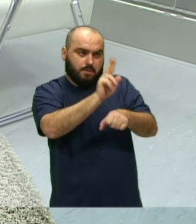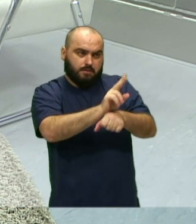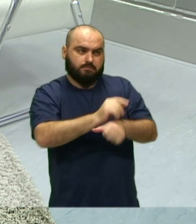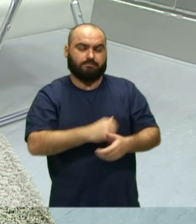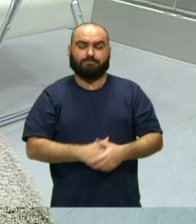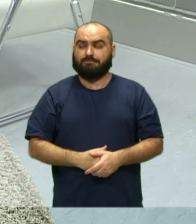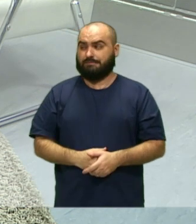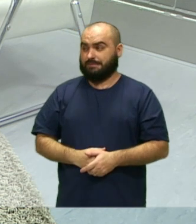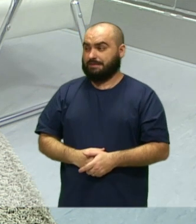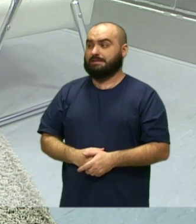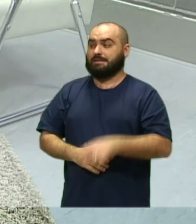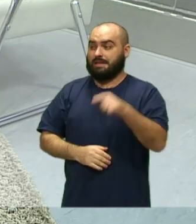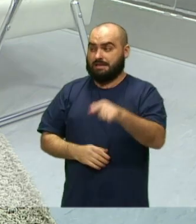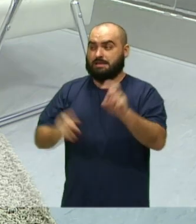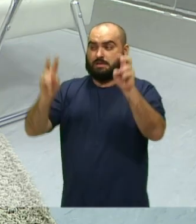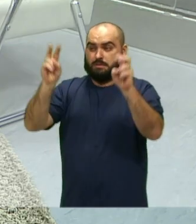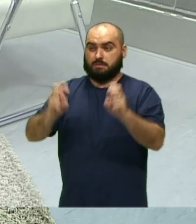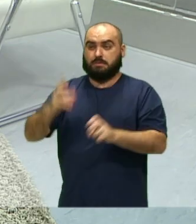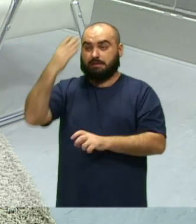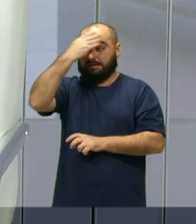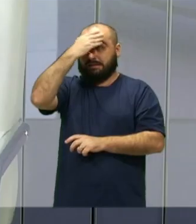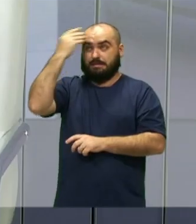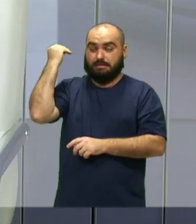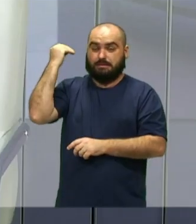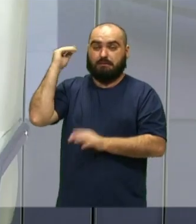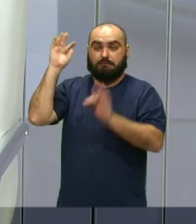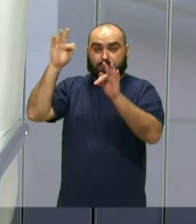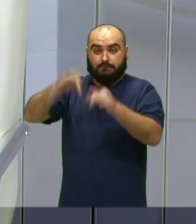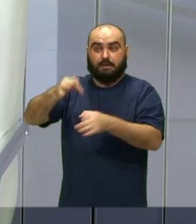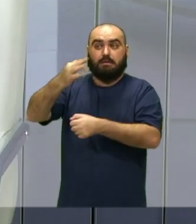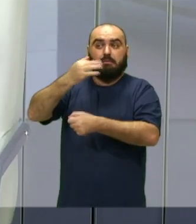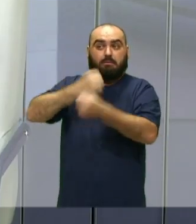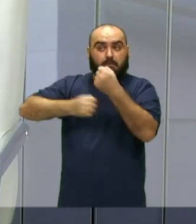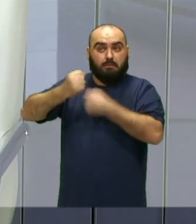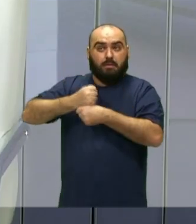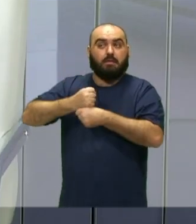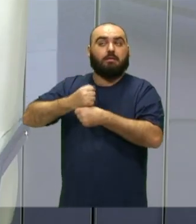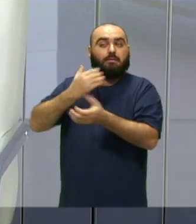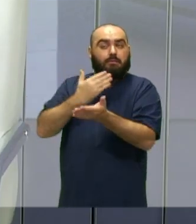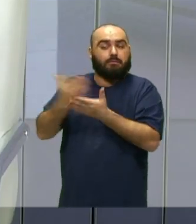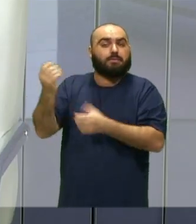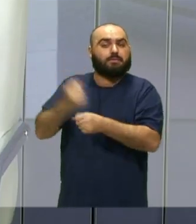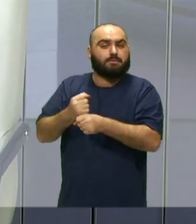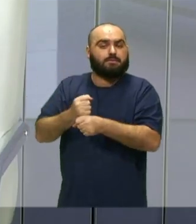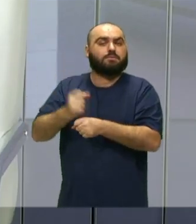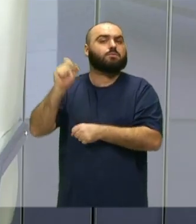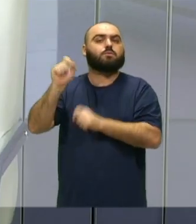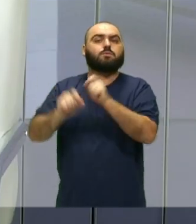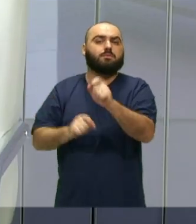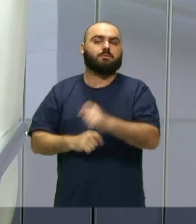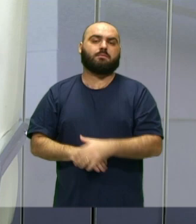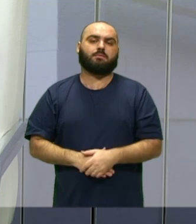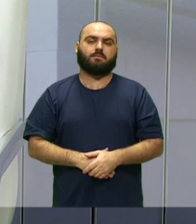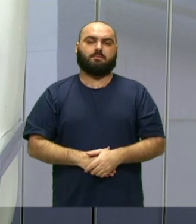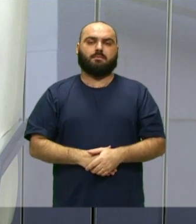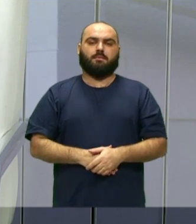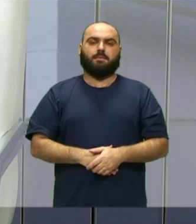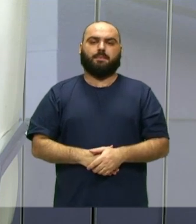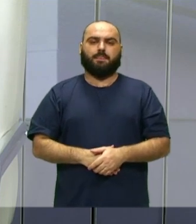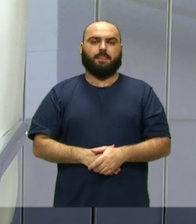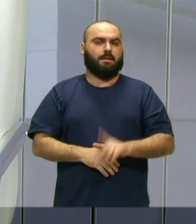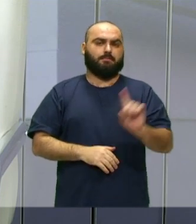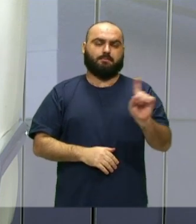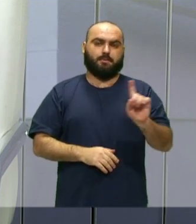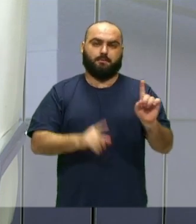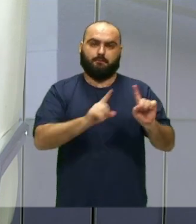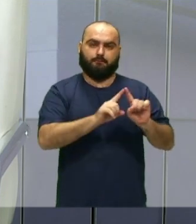Esse assunto entrou em pauta, eu já tinha até esquecido, mas foi no finalzinho do ano, começo desse ano também, que foi o caso de várias, elas não são